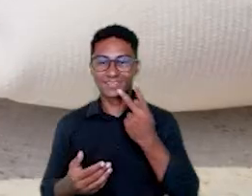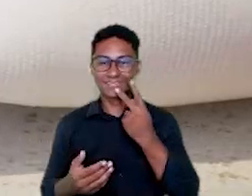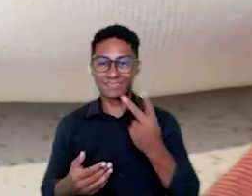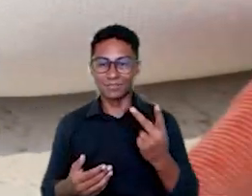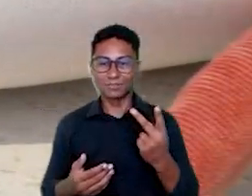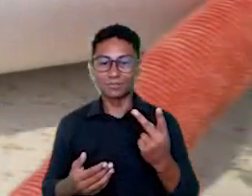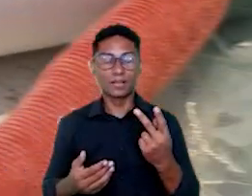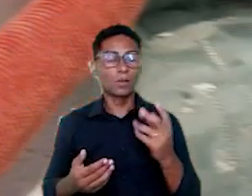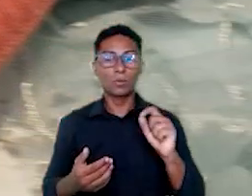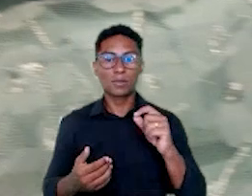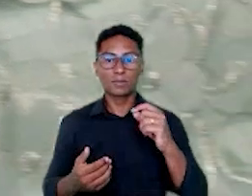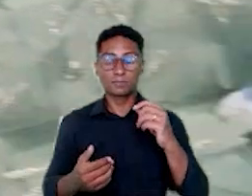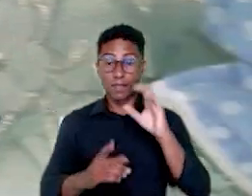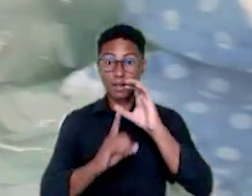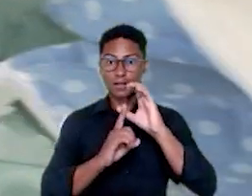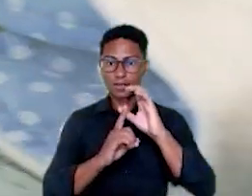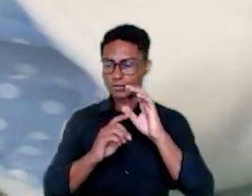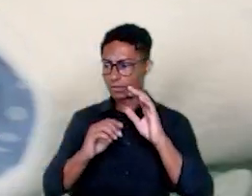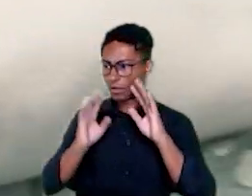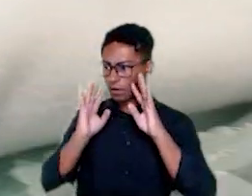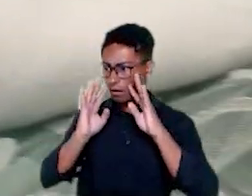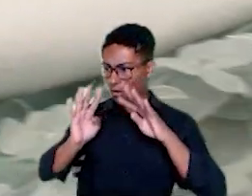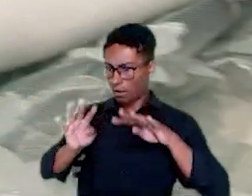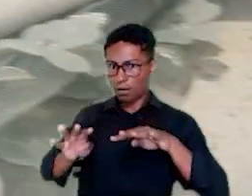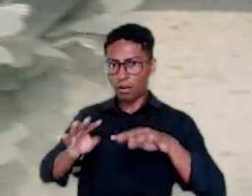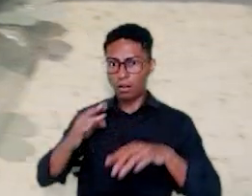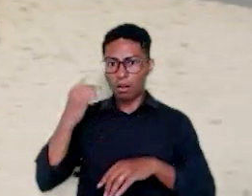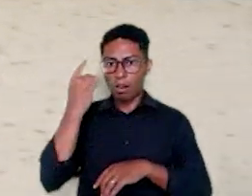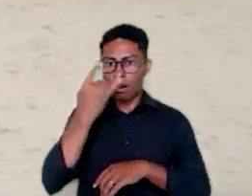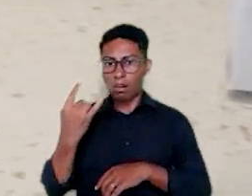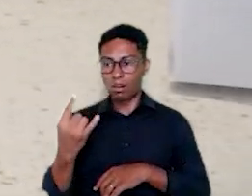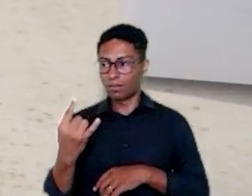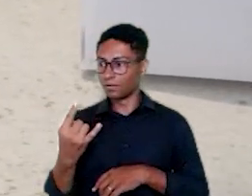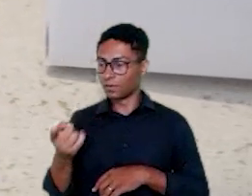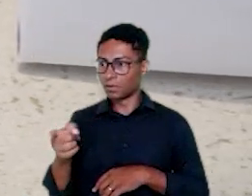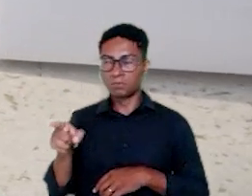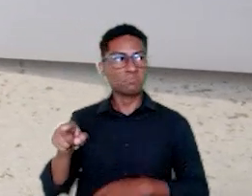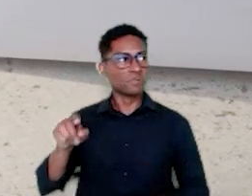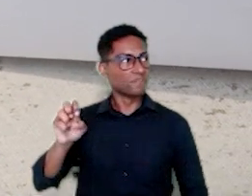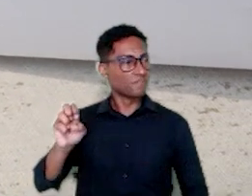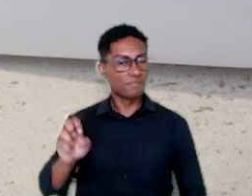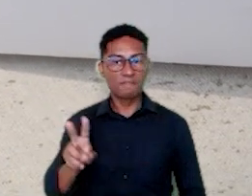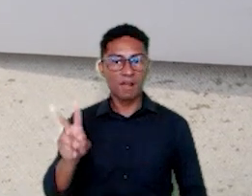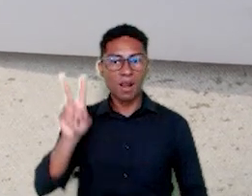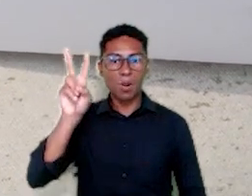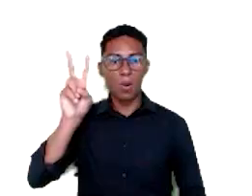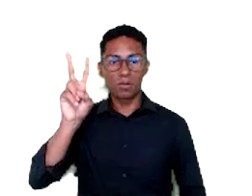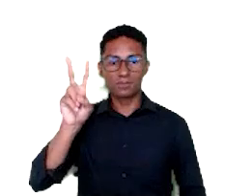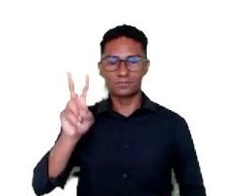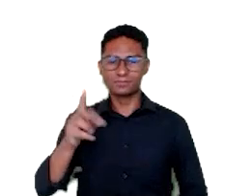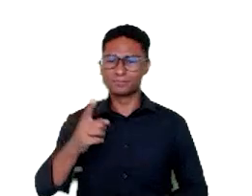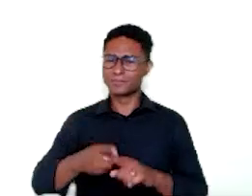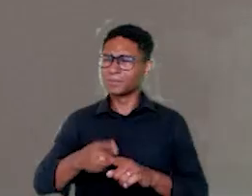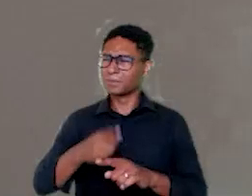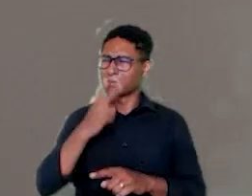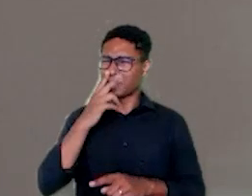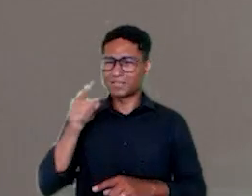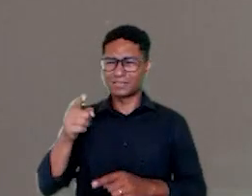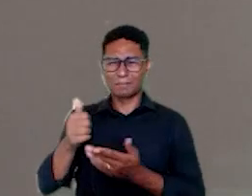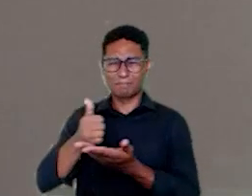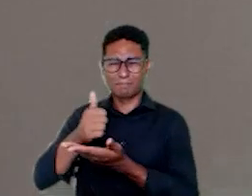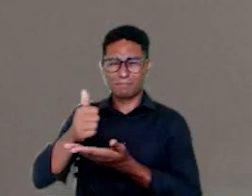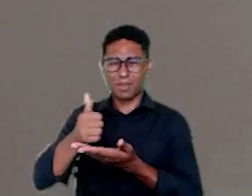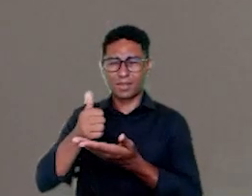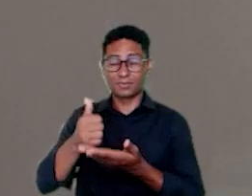encantamento. A gente agrega valor ao produto, que é um produto aparentemente basic, mas quando